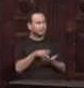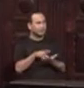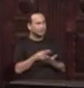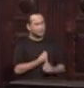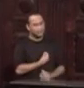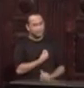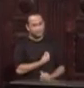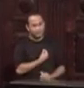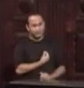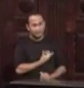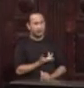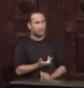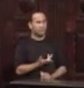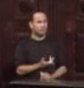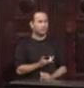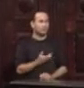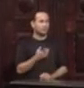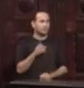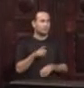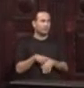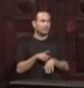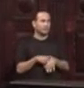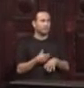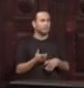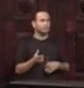vivemos, doutor Giulianelli, um momento de